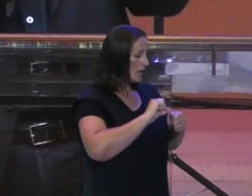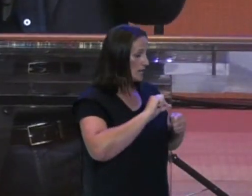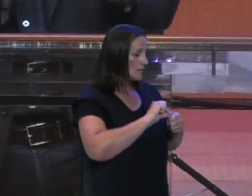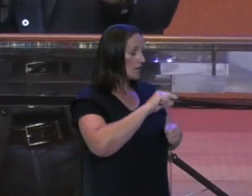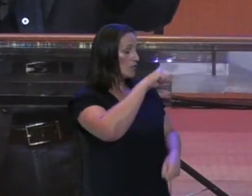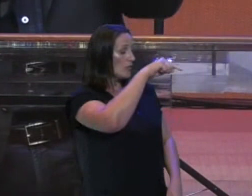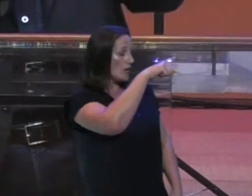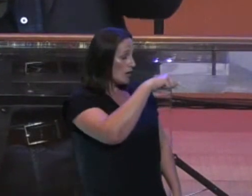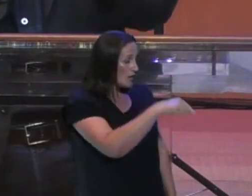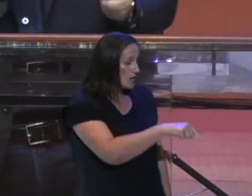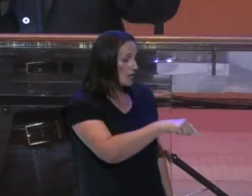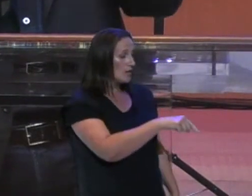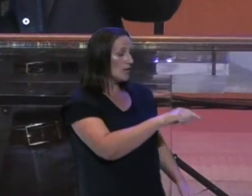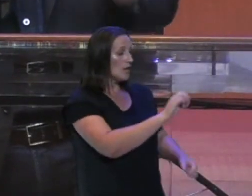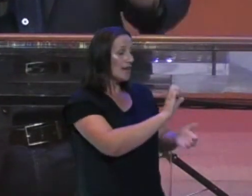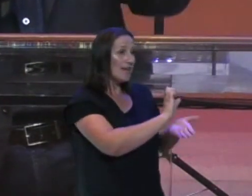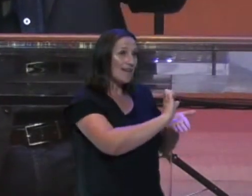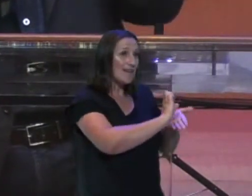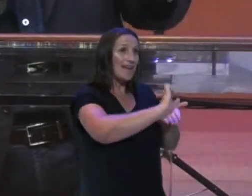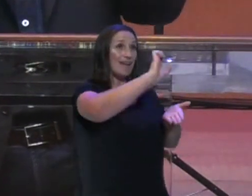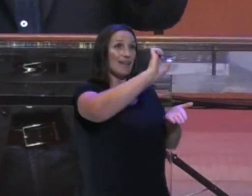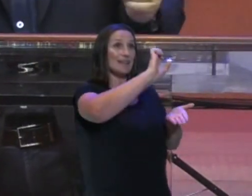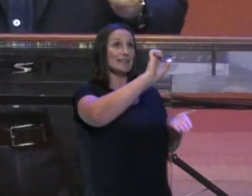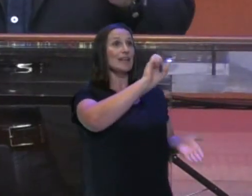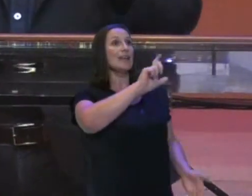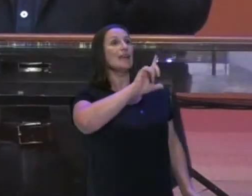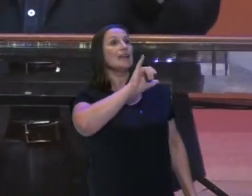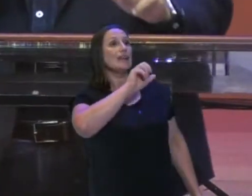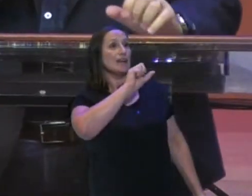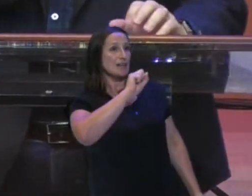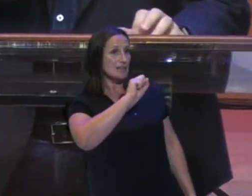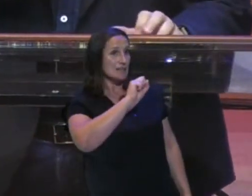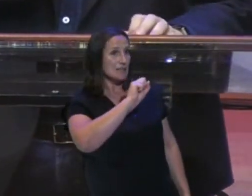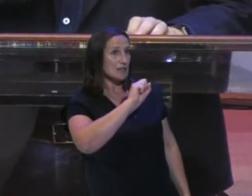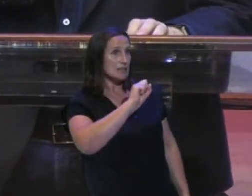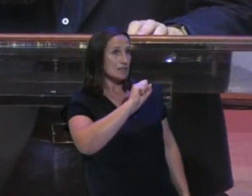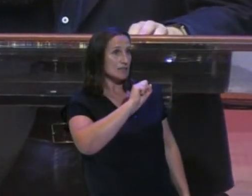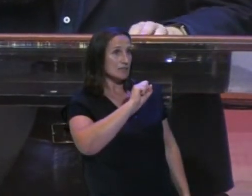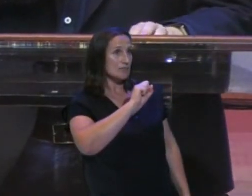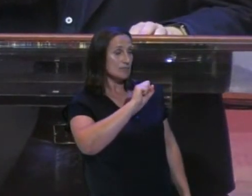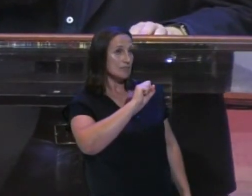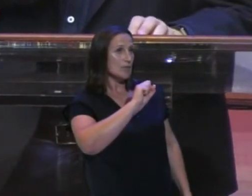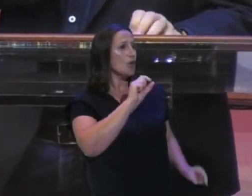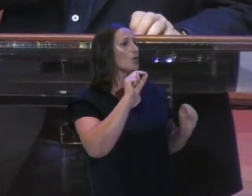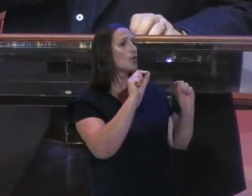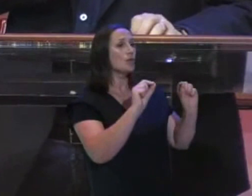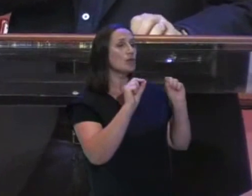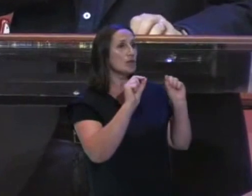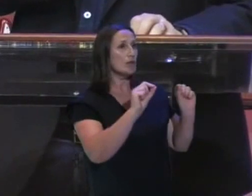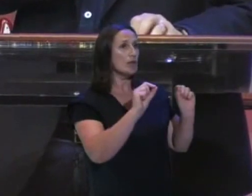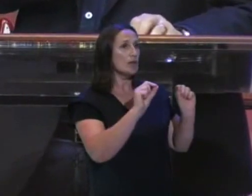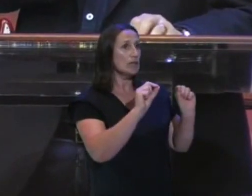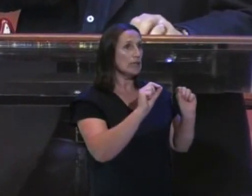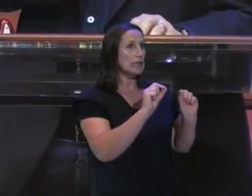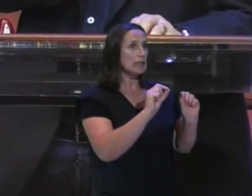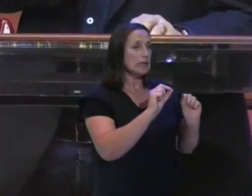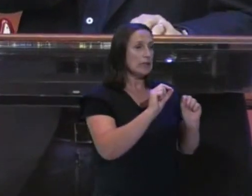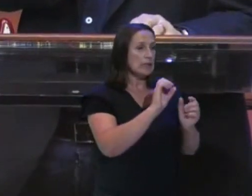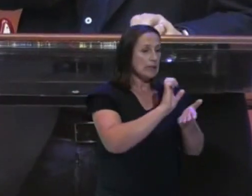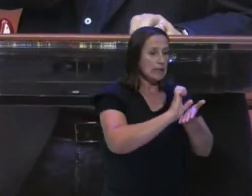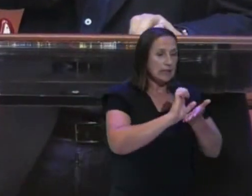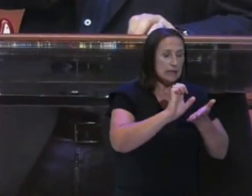o que você está fazendo aqui, Elias? E quando Elias